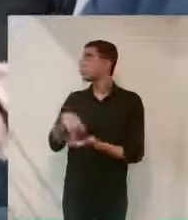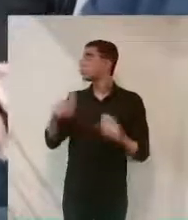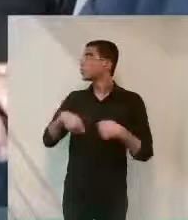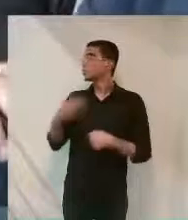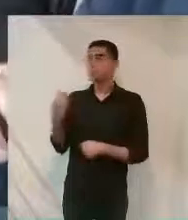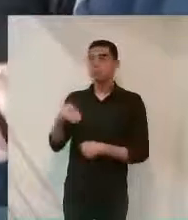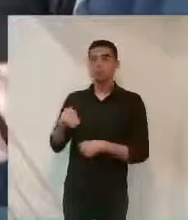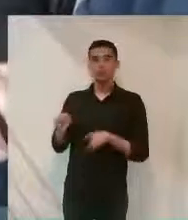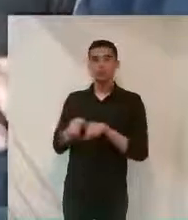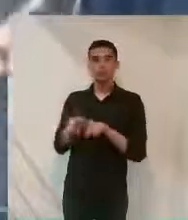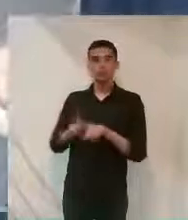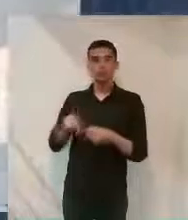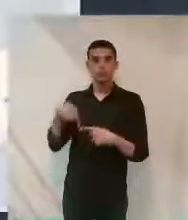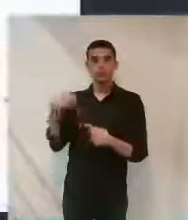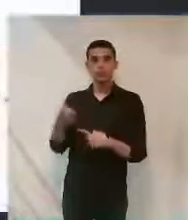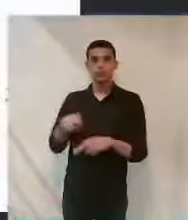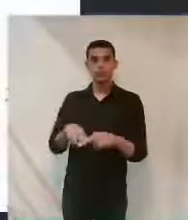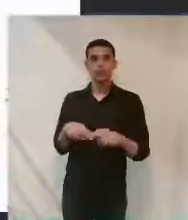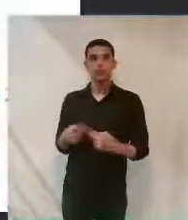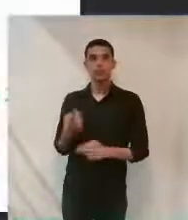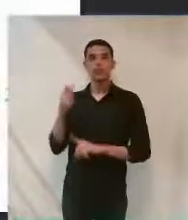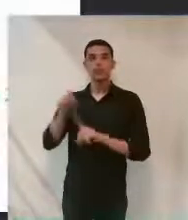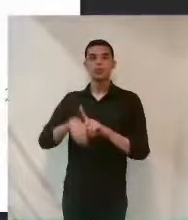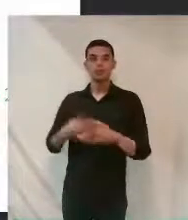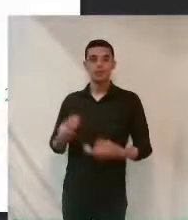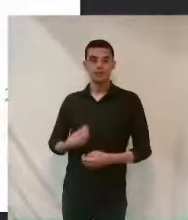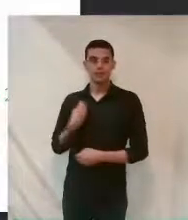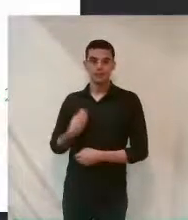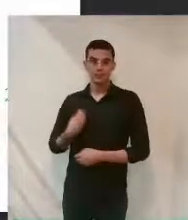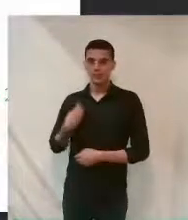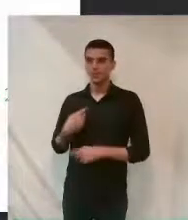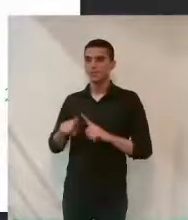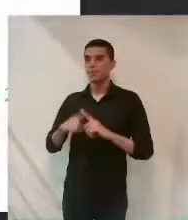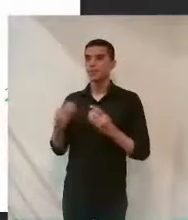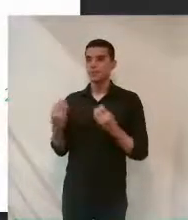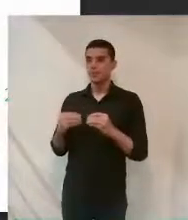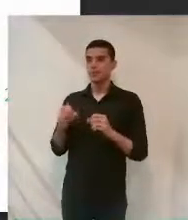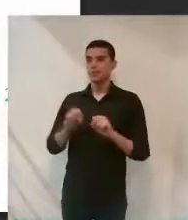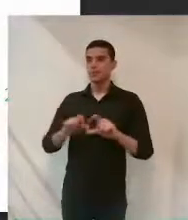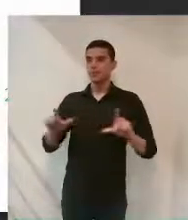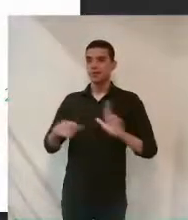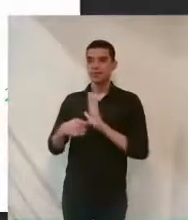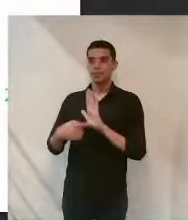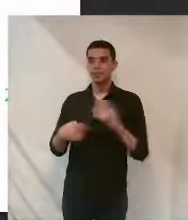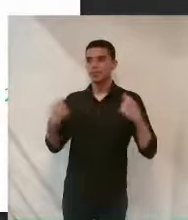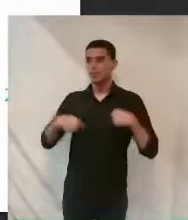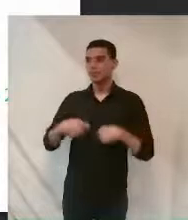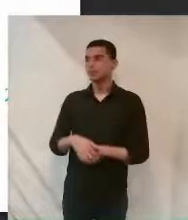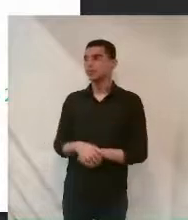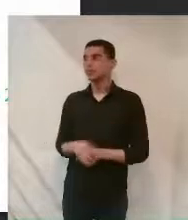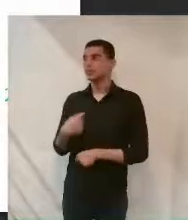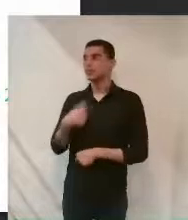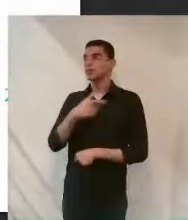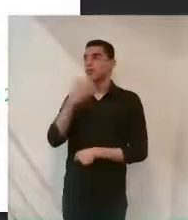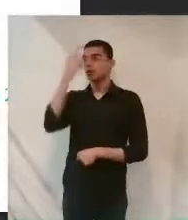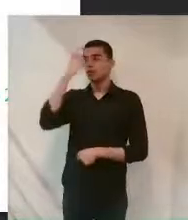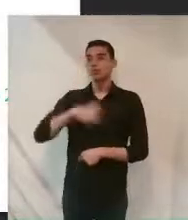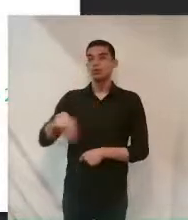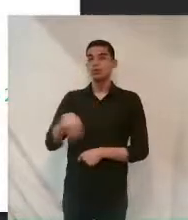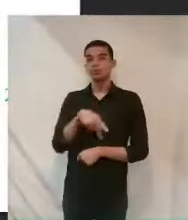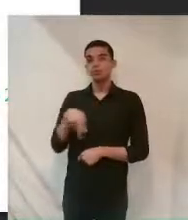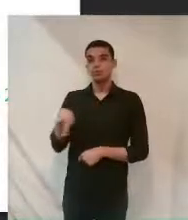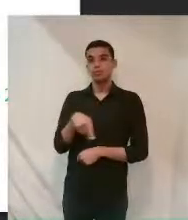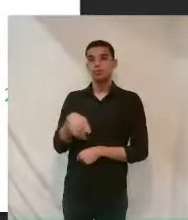tá? Porque ela tem um mês só de vida, mas você precisa colocar na tua apresentação. Eu sou presidente de uma entidade,